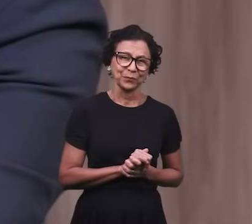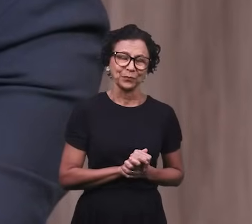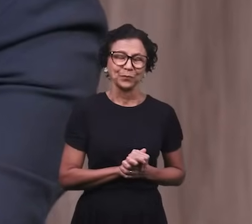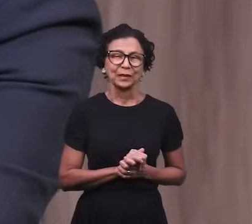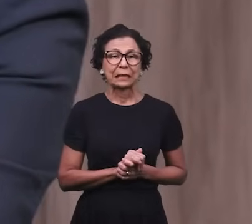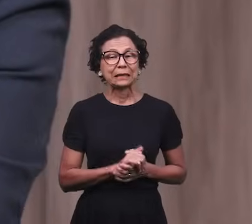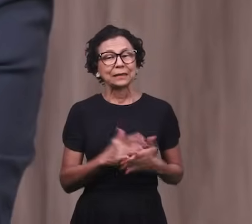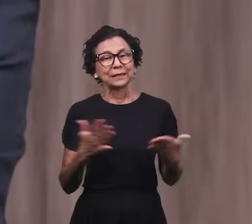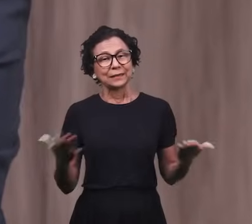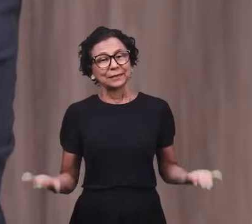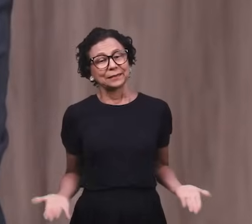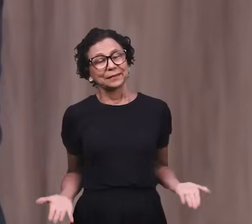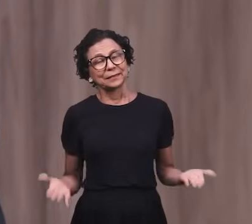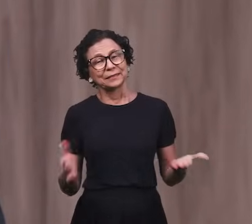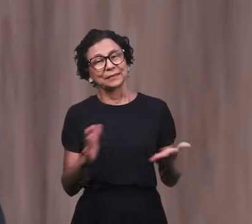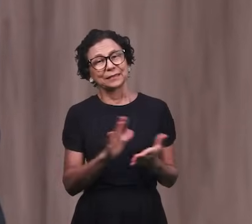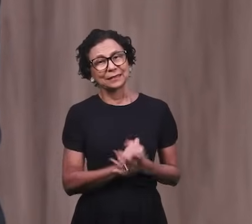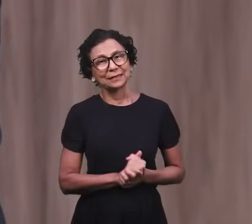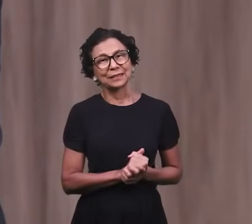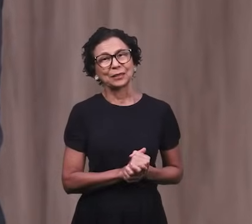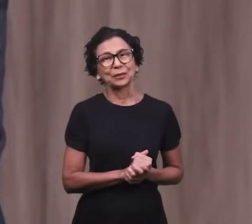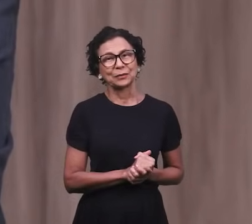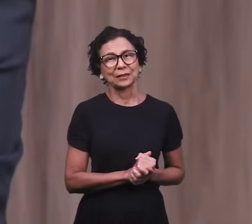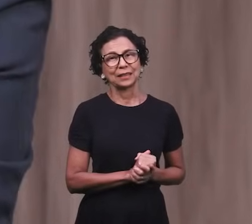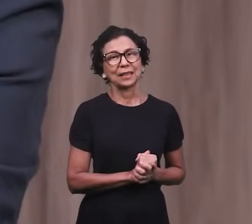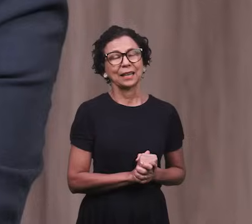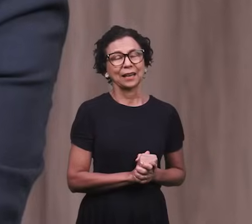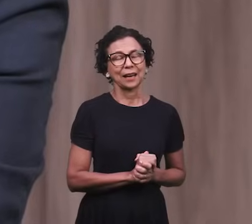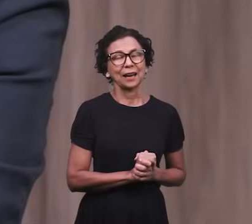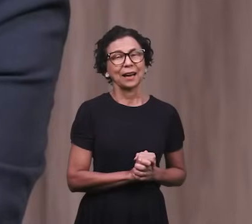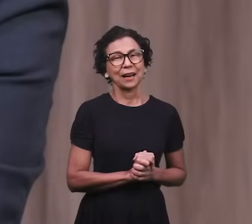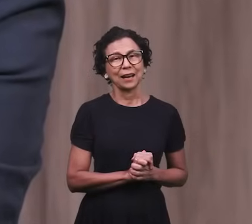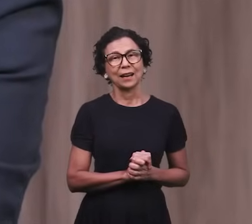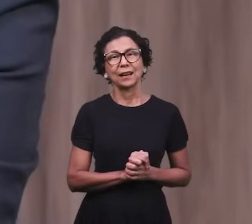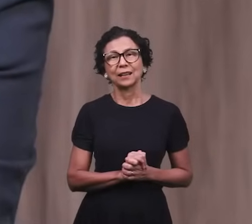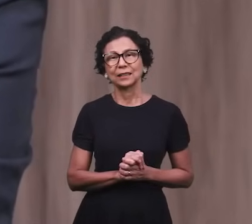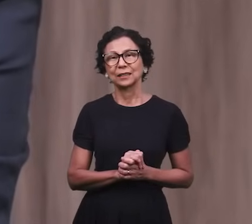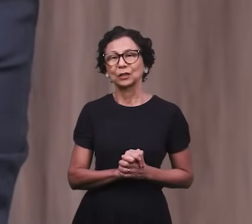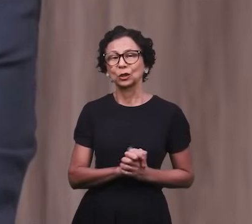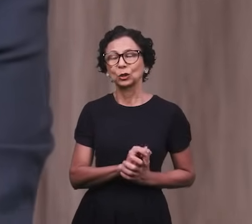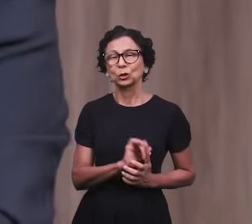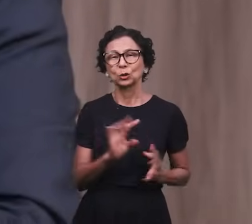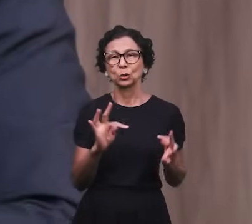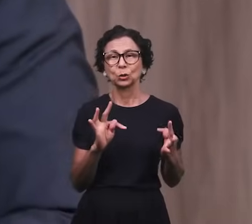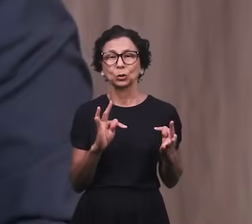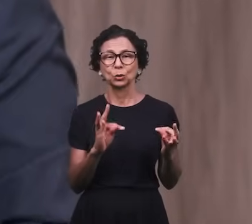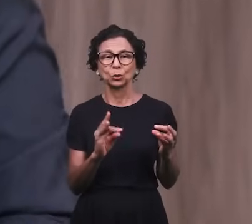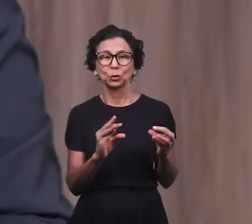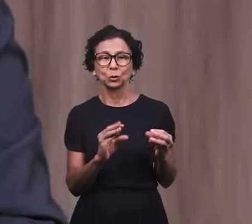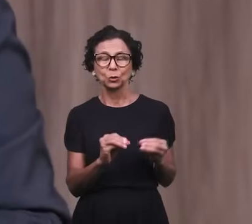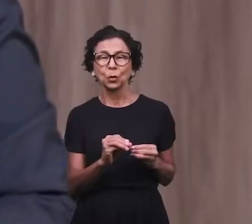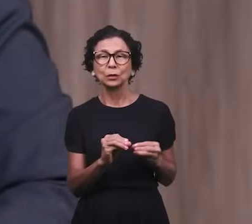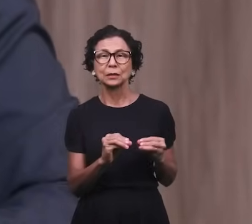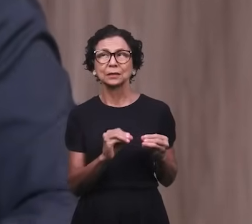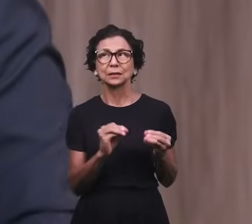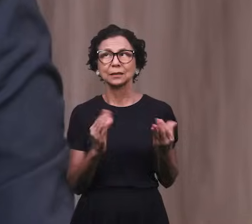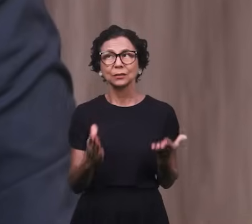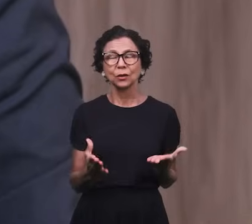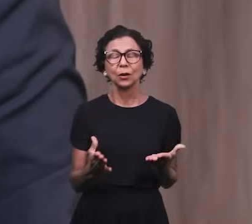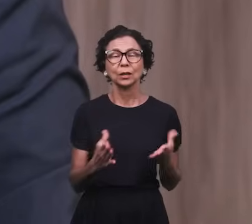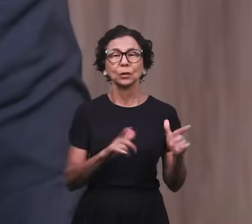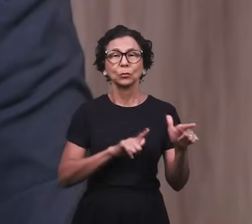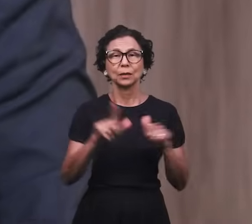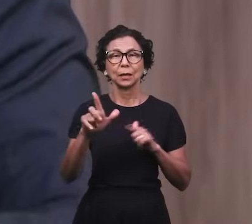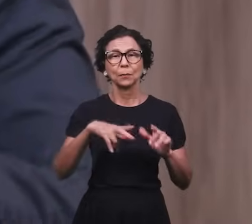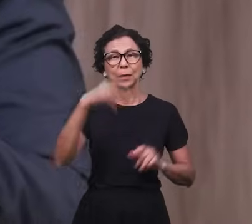máquinas é que trabalham em função do ser humano, né? Então, todo o trabalho dos pesquisadores e do avanço da